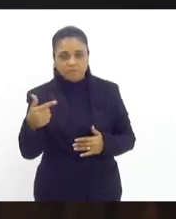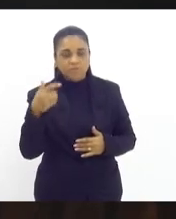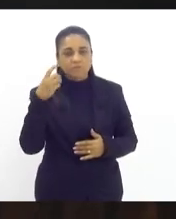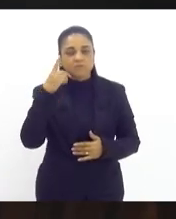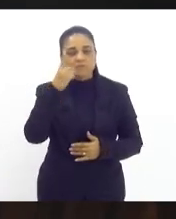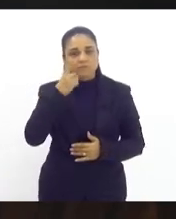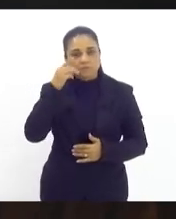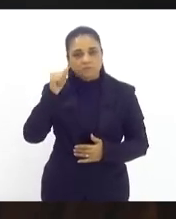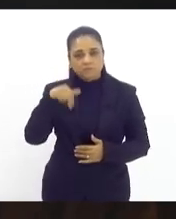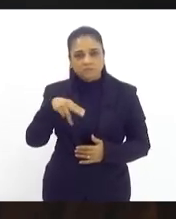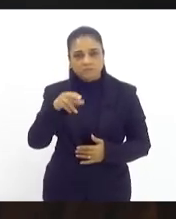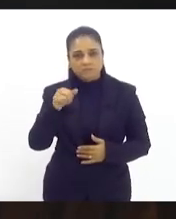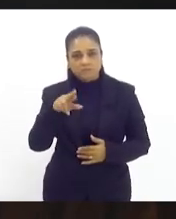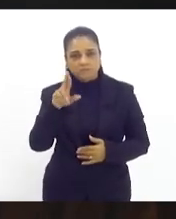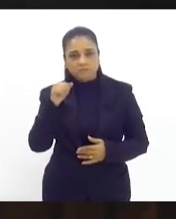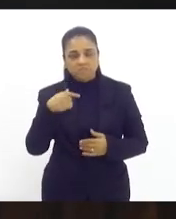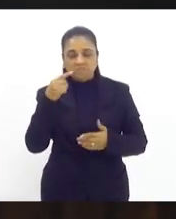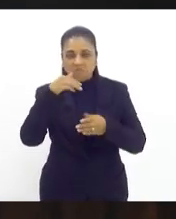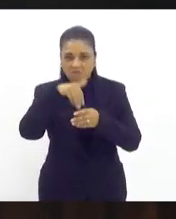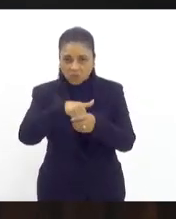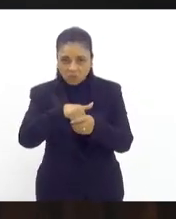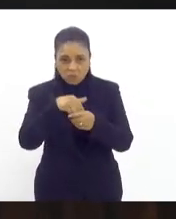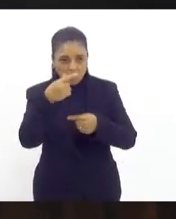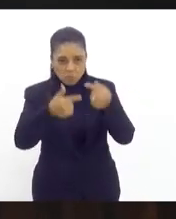Moraes em votação